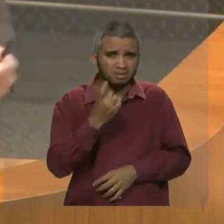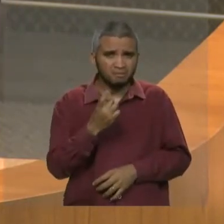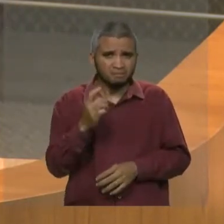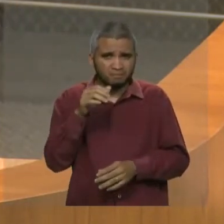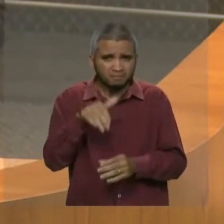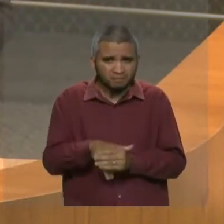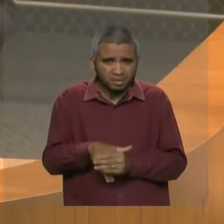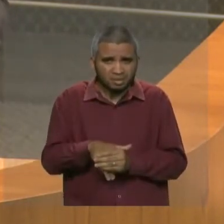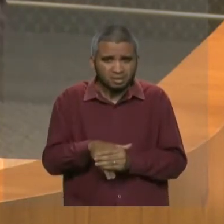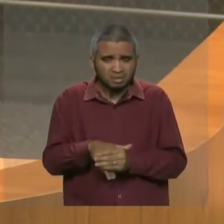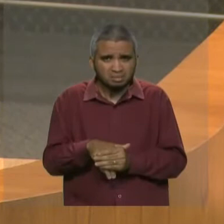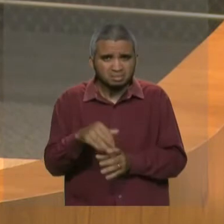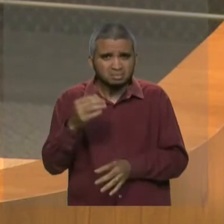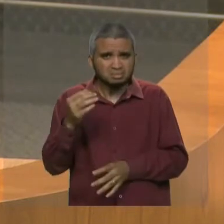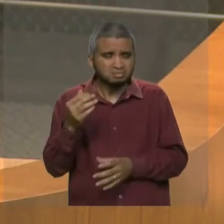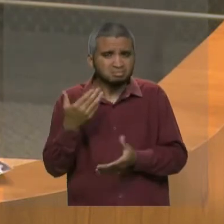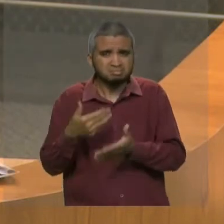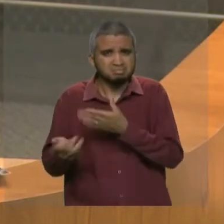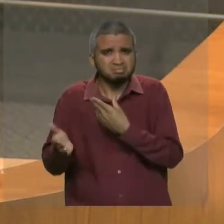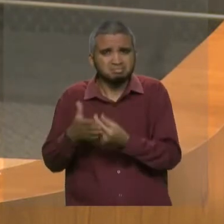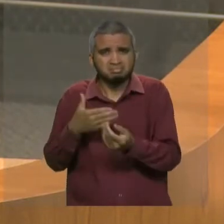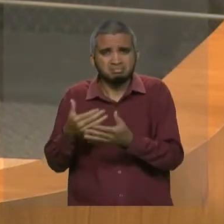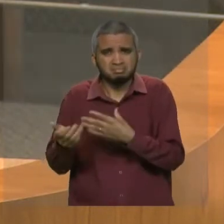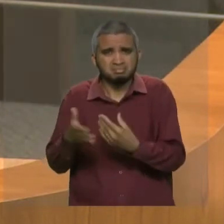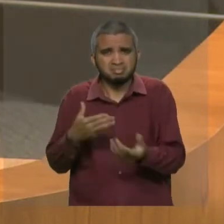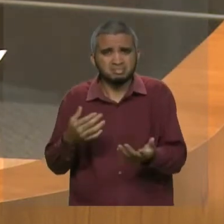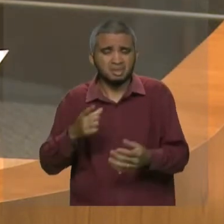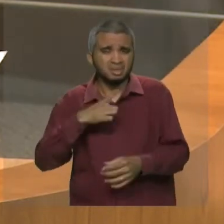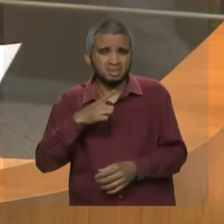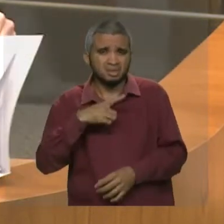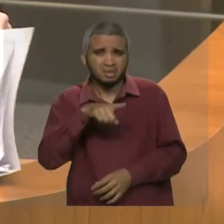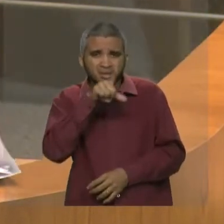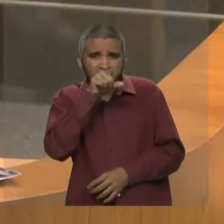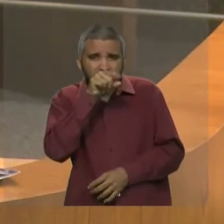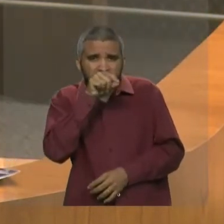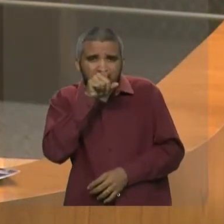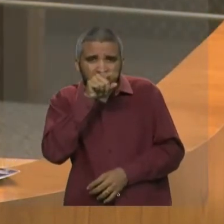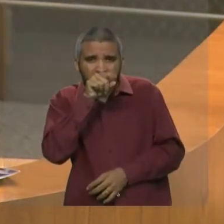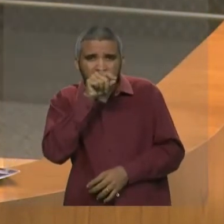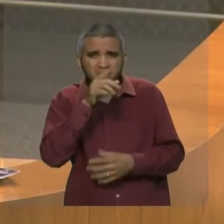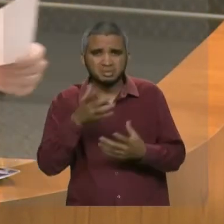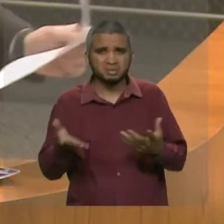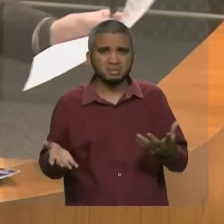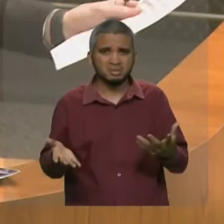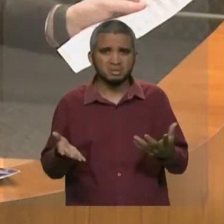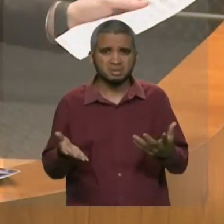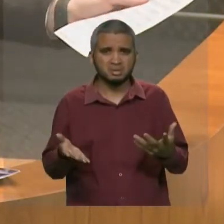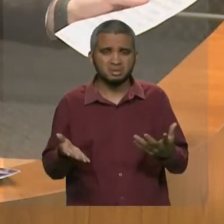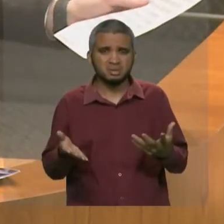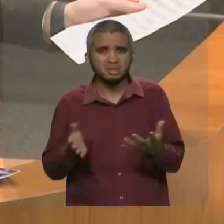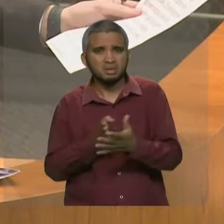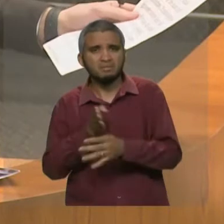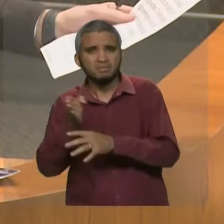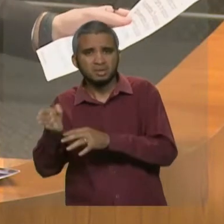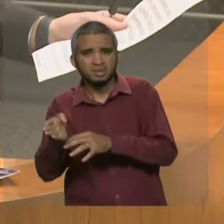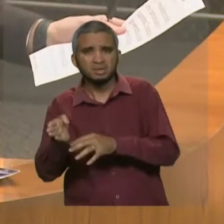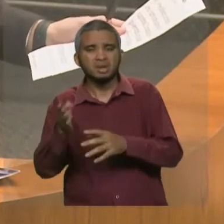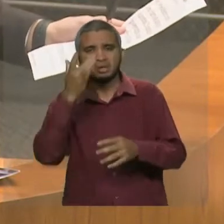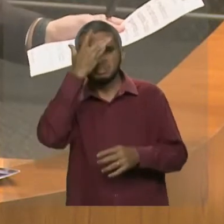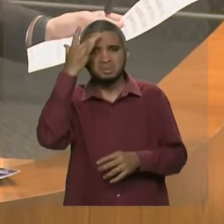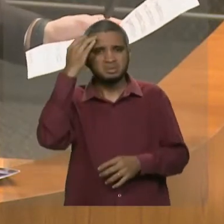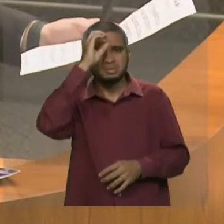Está nem aí. Por quê? Ele tem os tweets dele. Porque, ó, ele vai lá e ninguém sabe o que está acontecendo